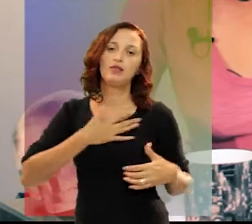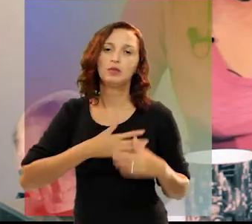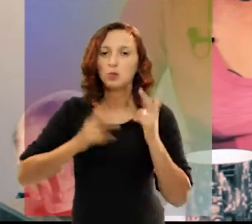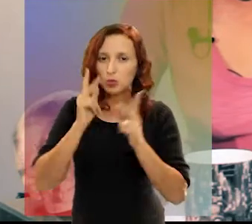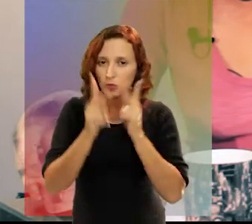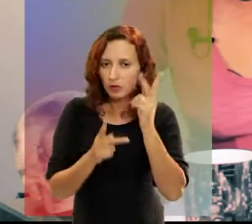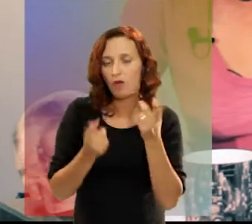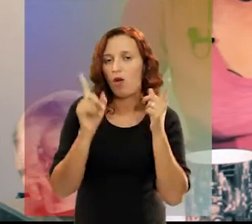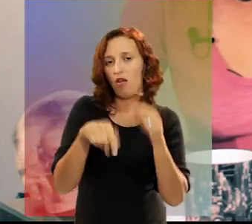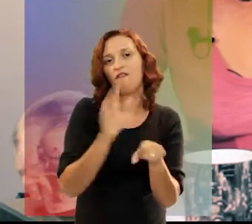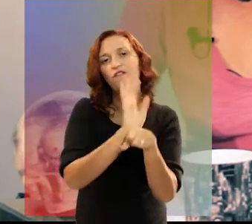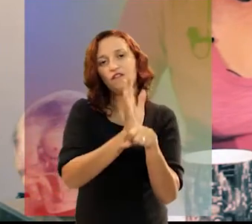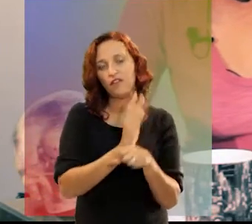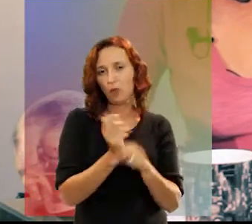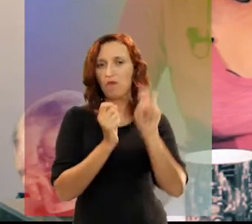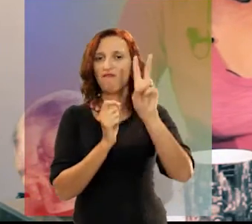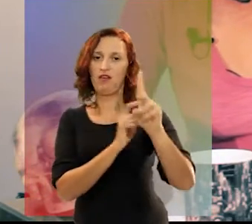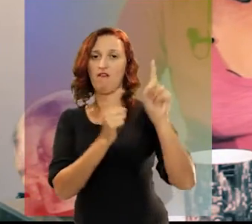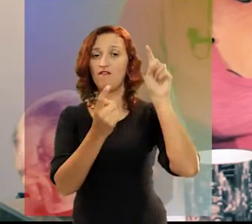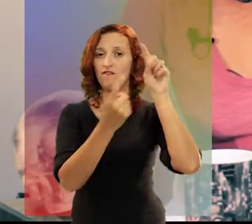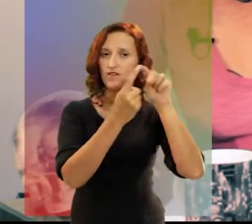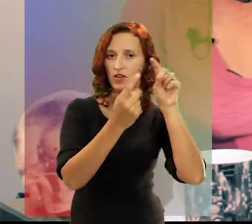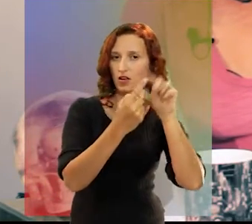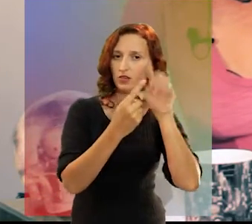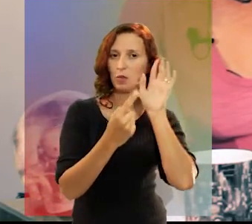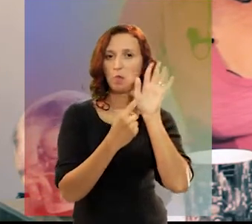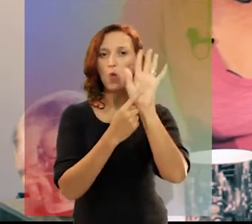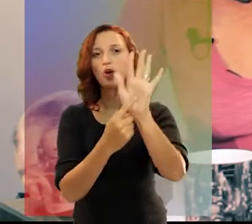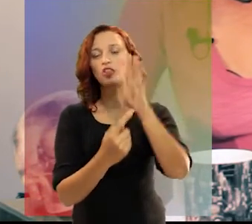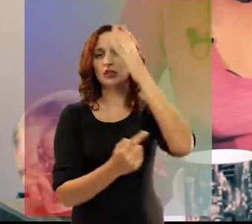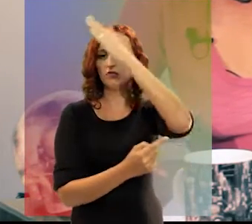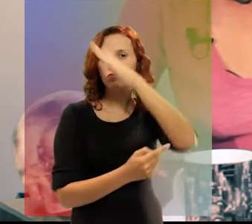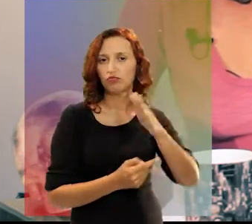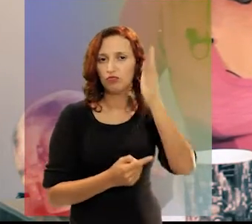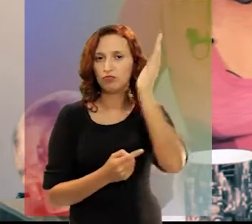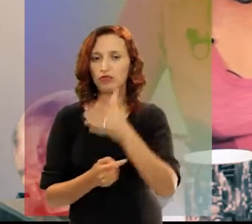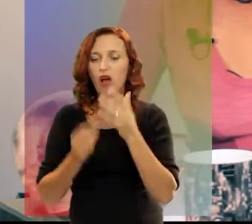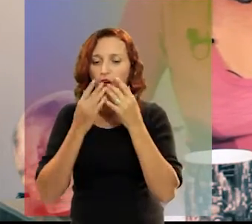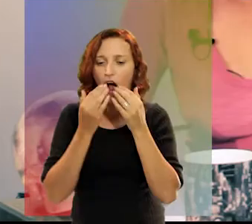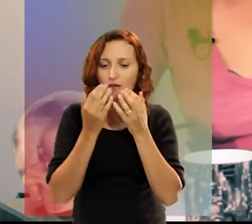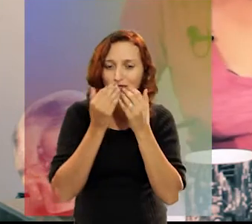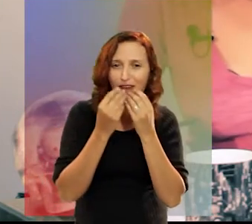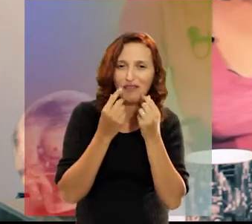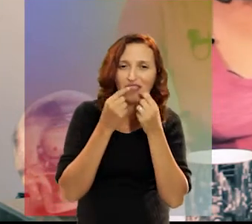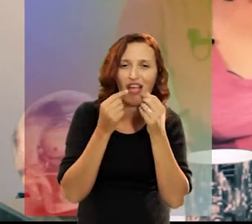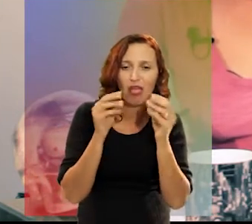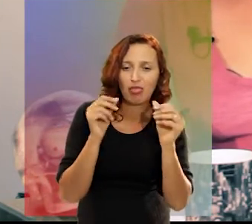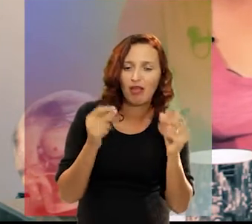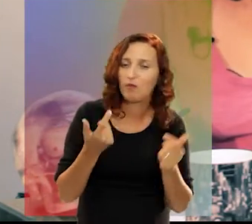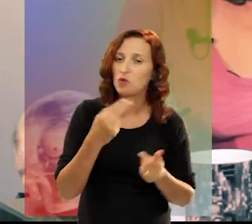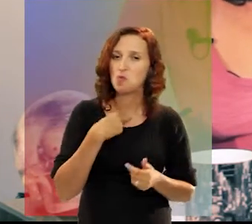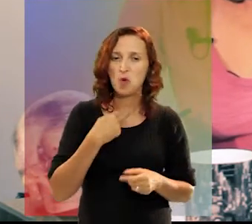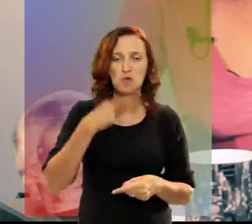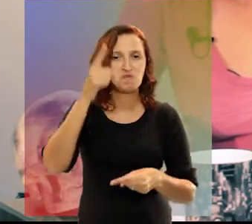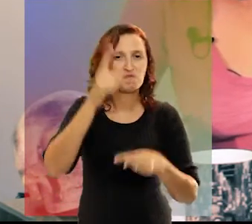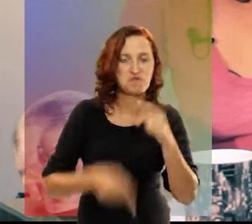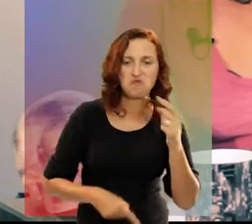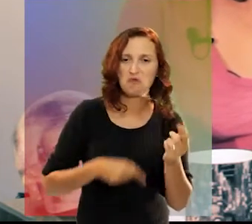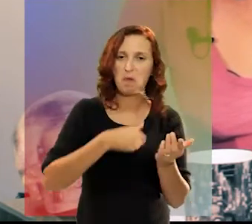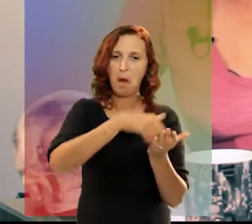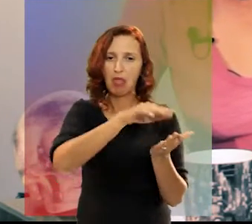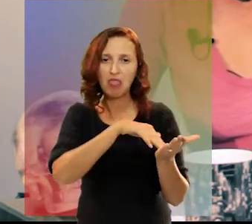de Vingança, ele também faz essa pequena analogia, tira os pequenos prazeres, a comida é insossa, não se come manteiga, é